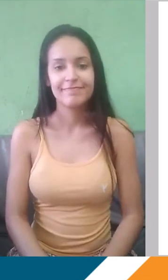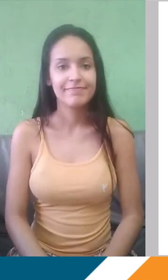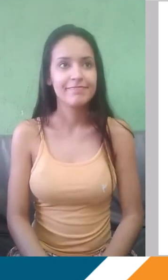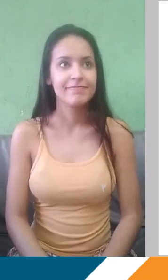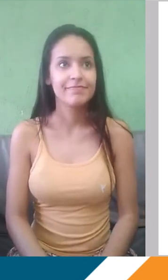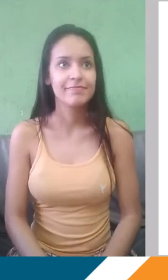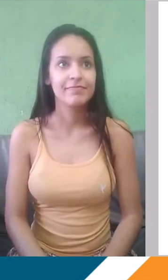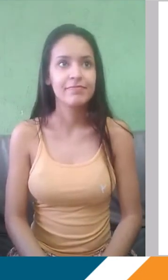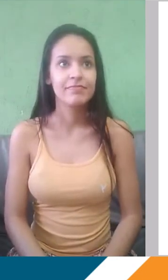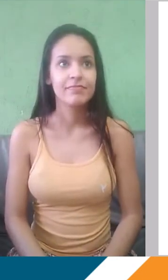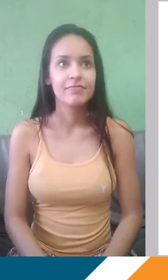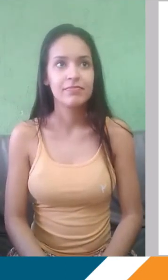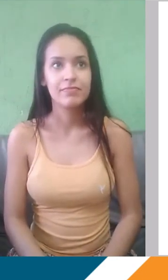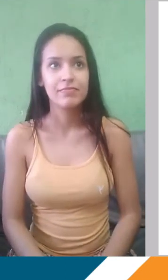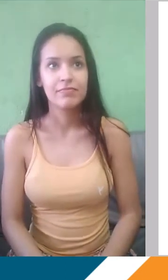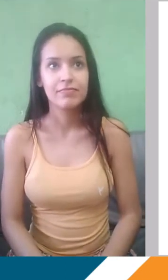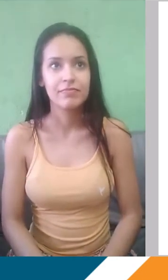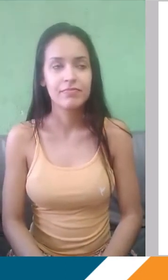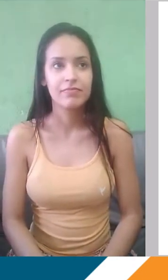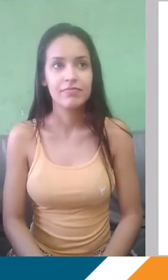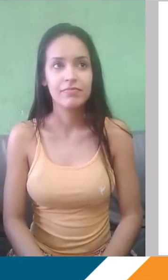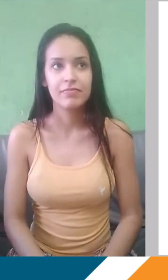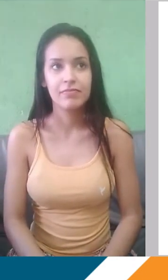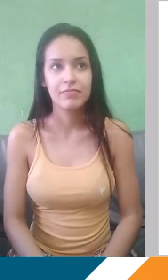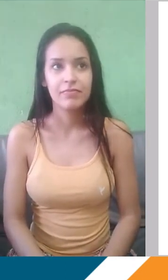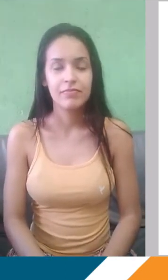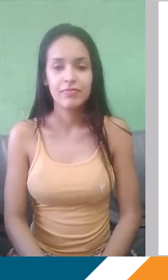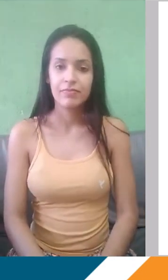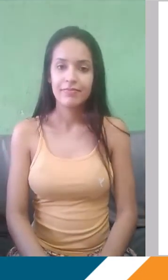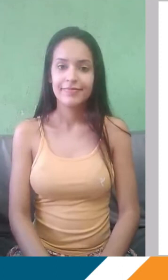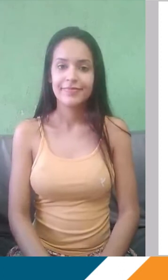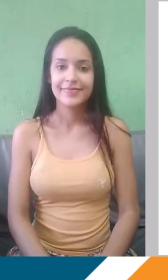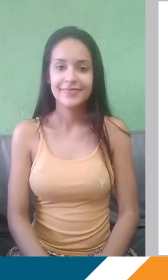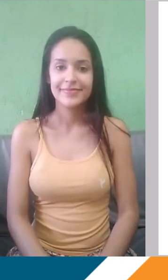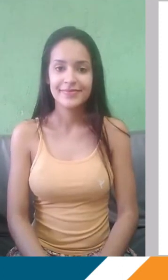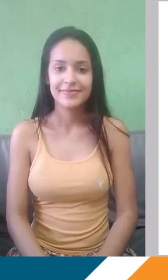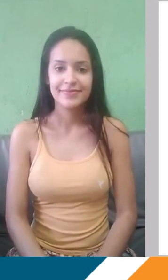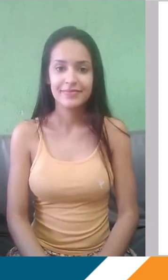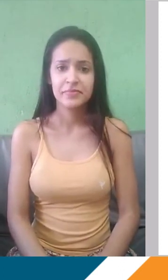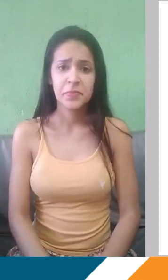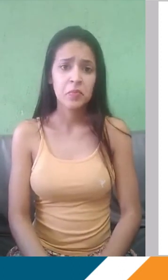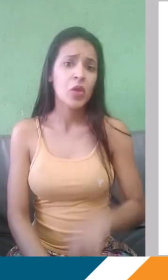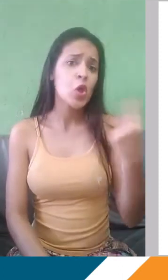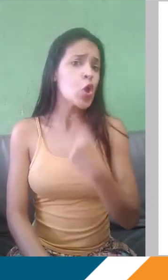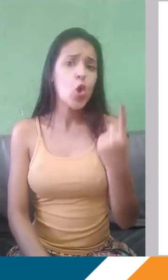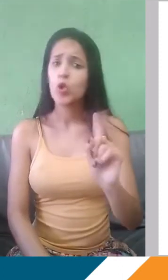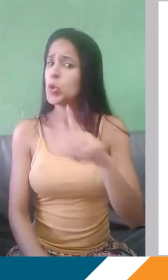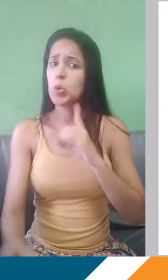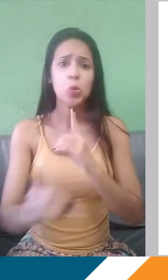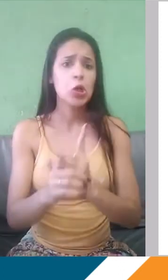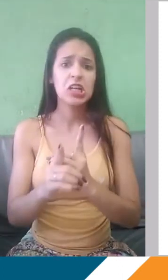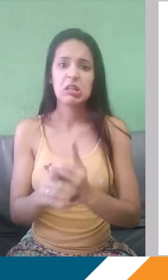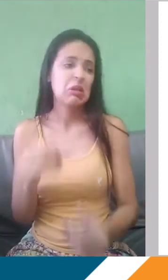do fragmento, não temos indícios de que a visão da narradora sobre os modos da visitante indica descaso, como na